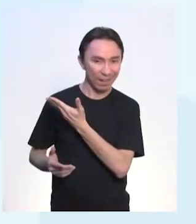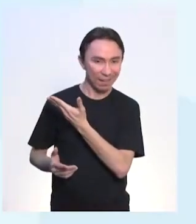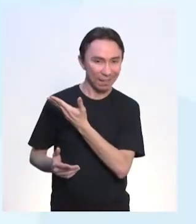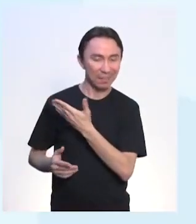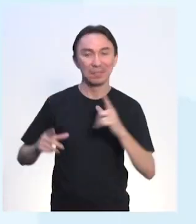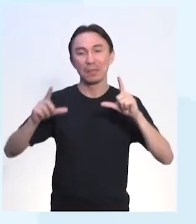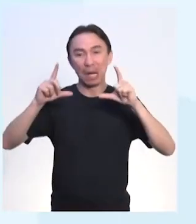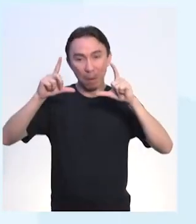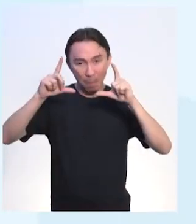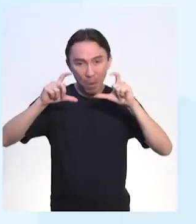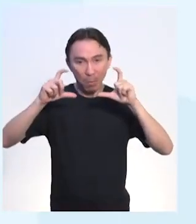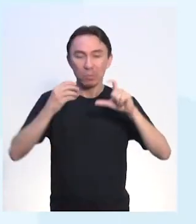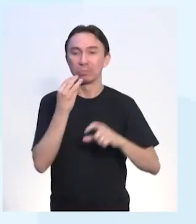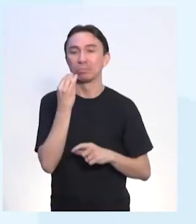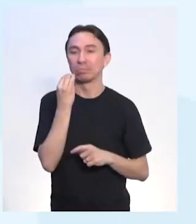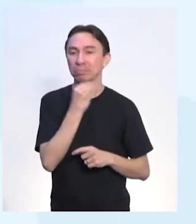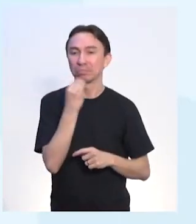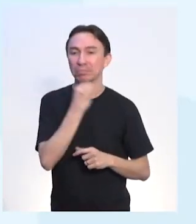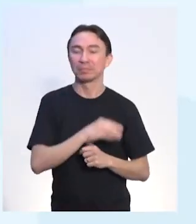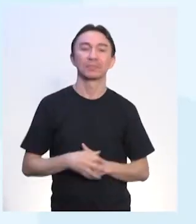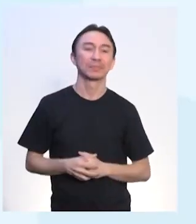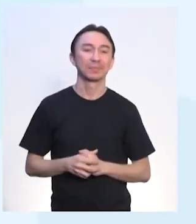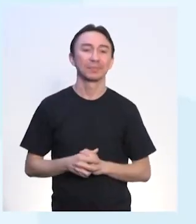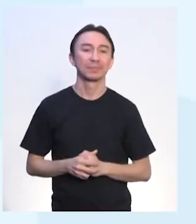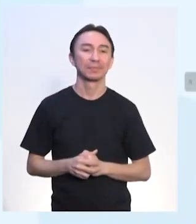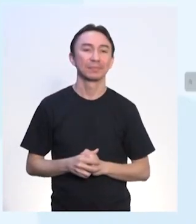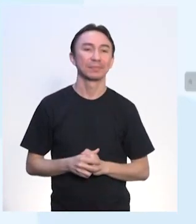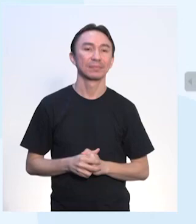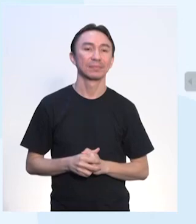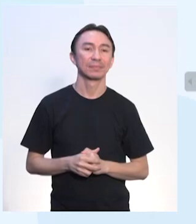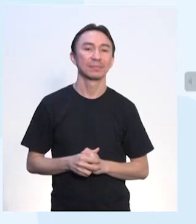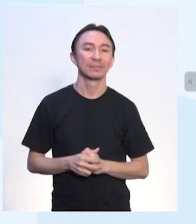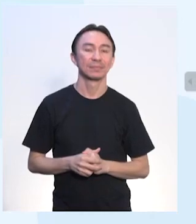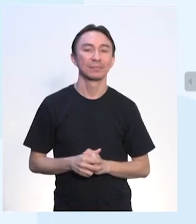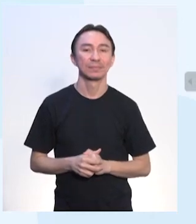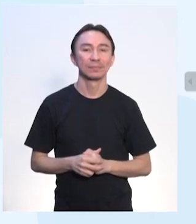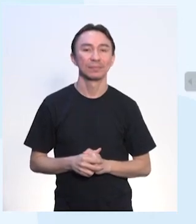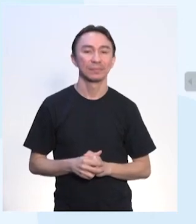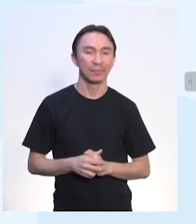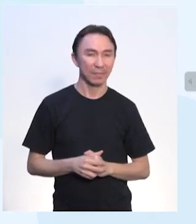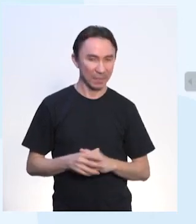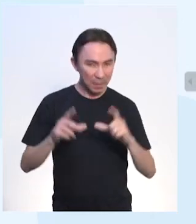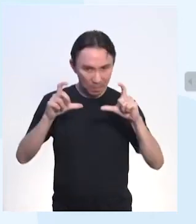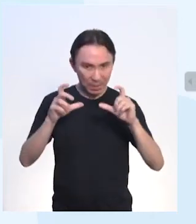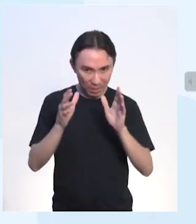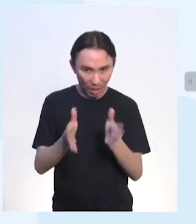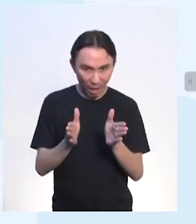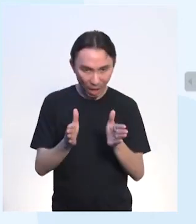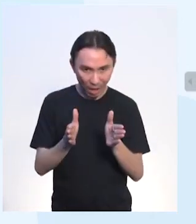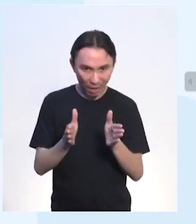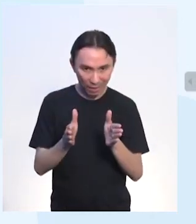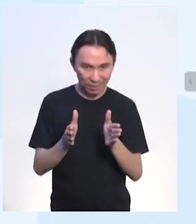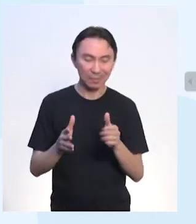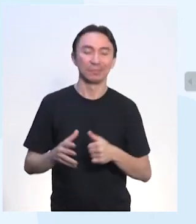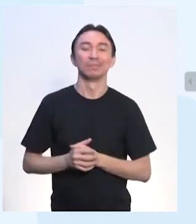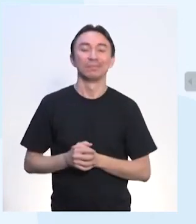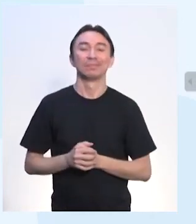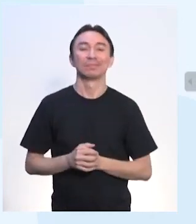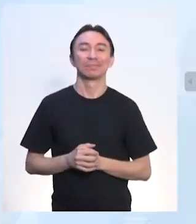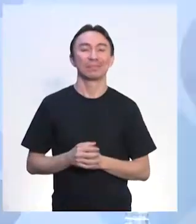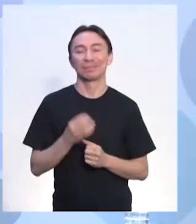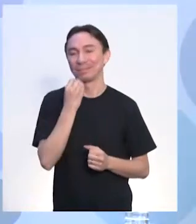eles. Tá bom, pode ser essa. Ok, pessoal? Tiraram um print? Pronto, tem as duas.